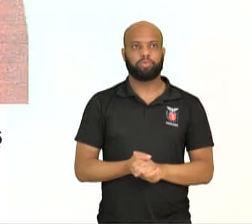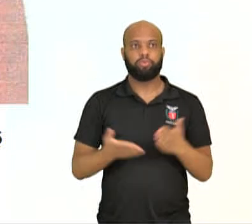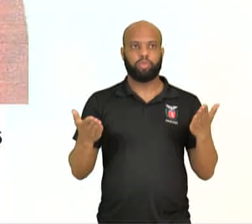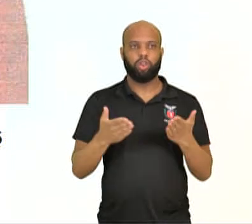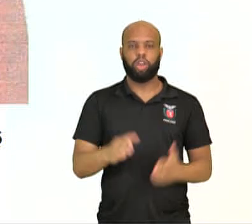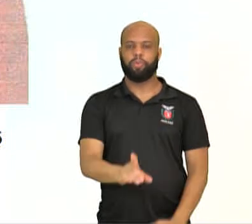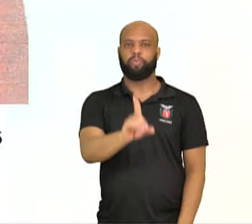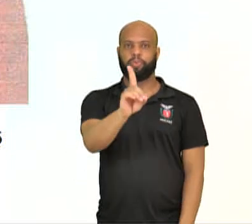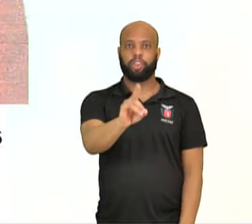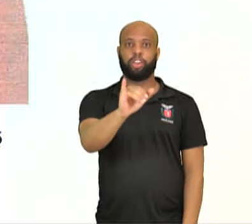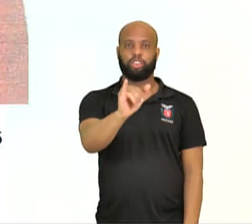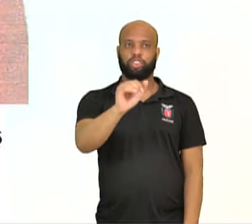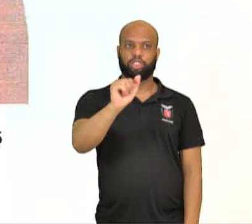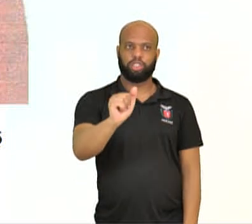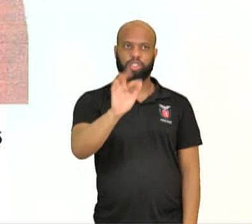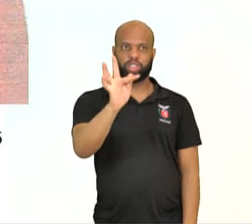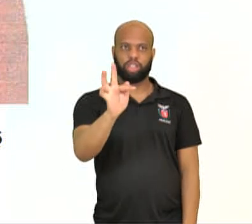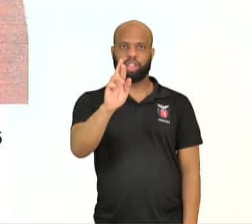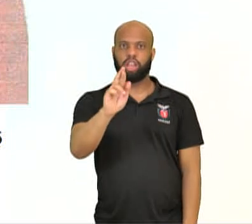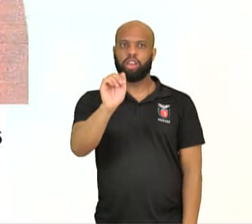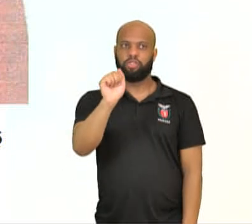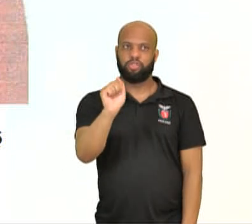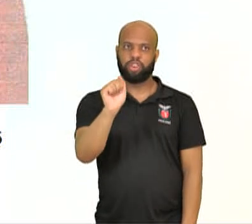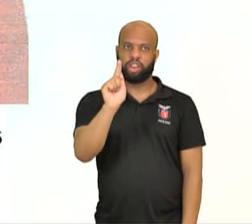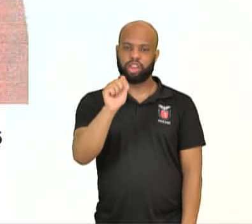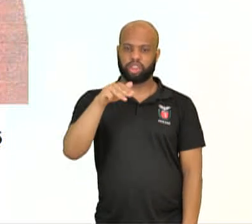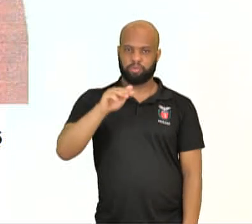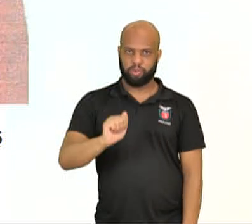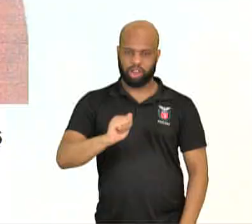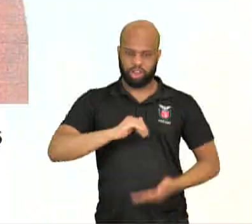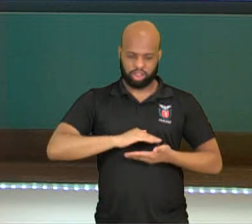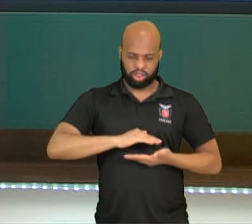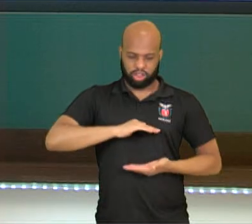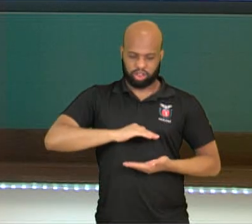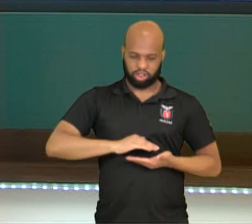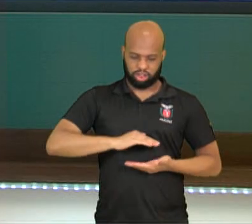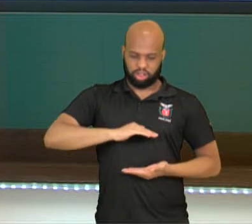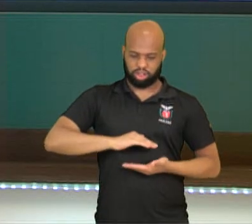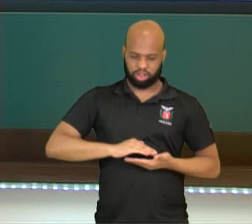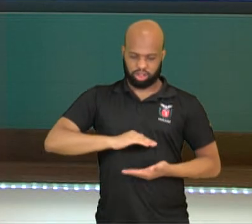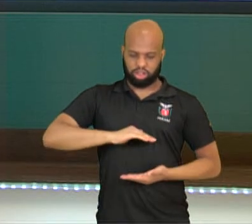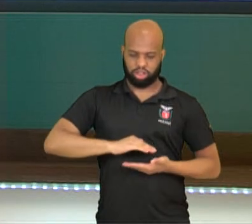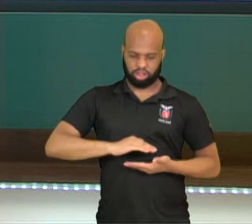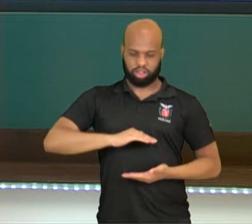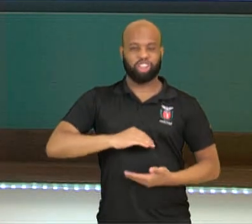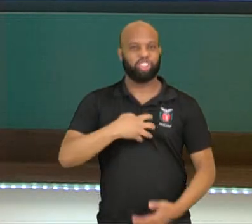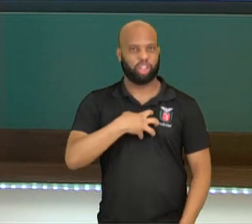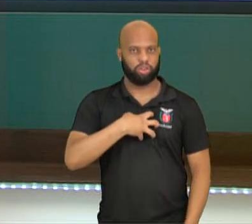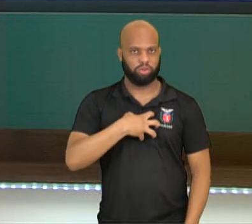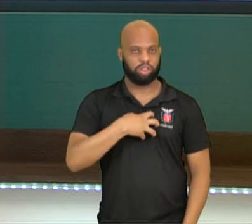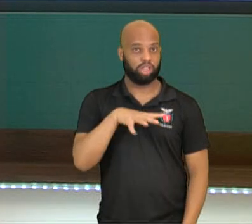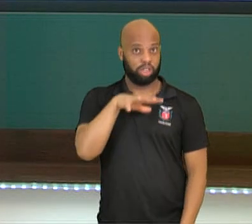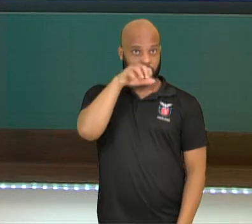gente, quando nós falamos em respiração, nós não podemos falar em respiração sem falar um pouquinho sobre o